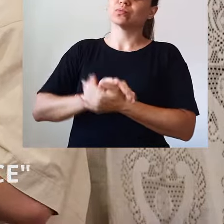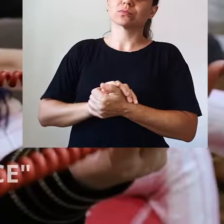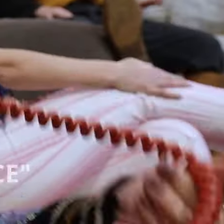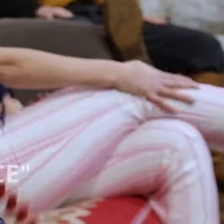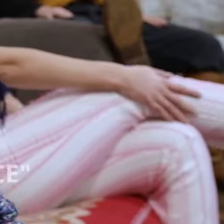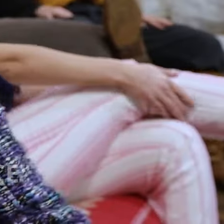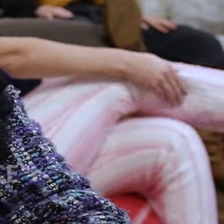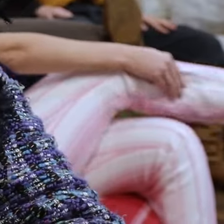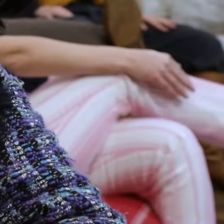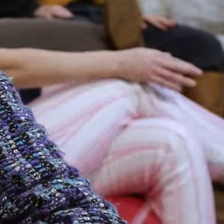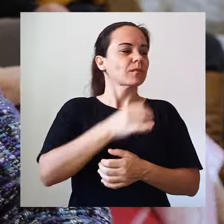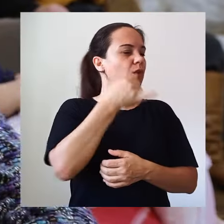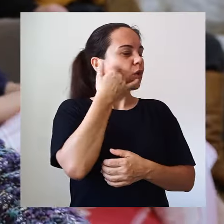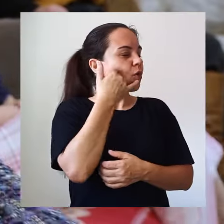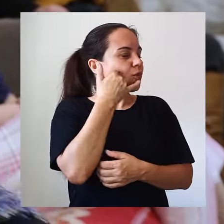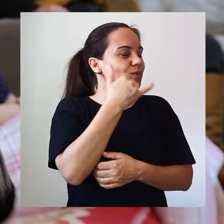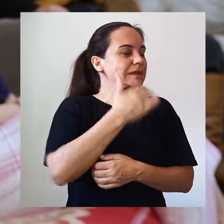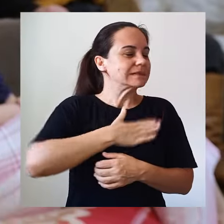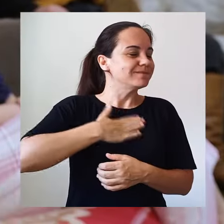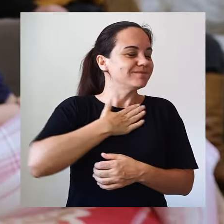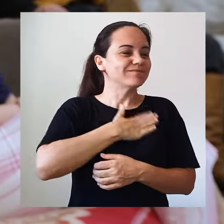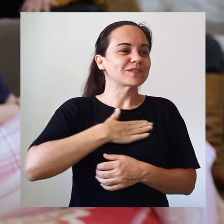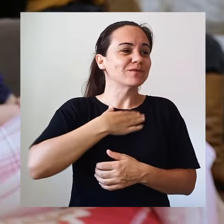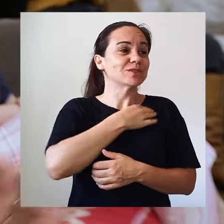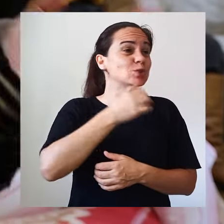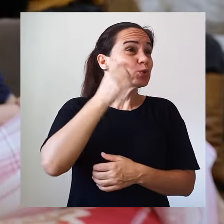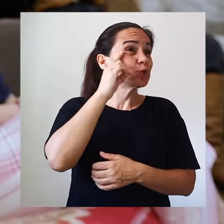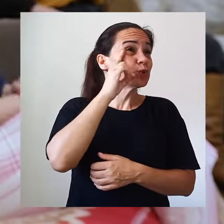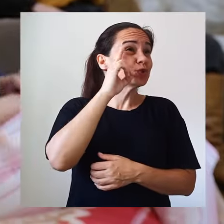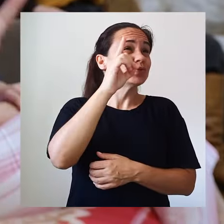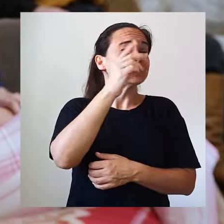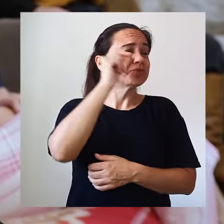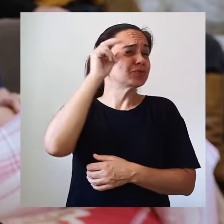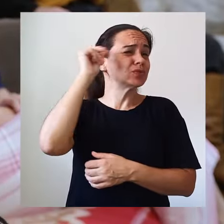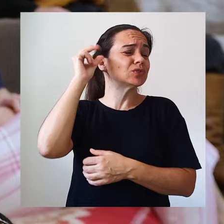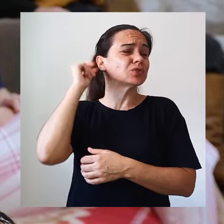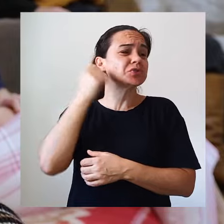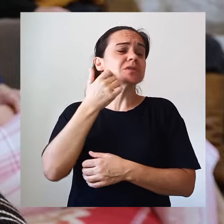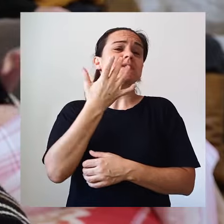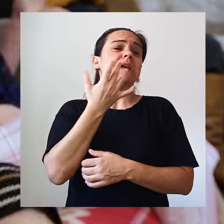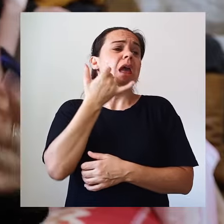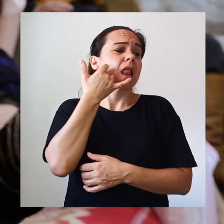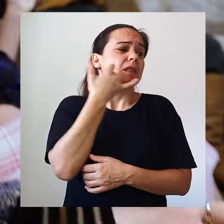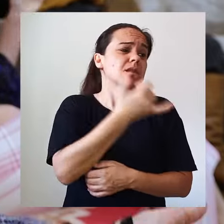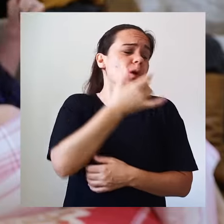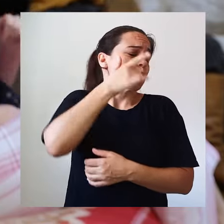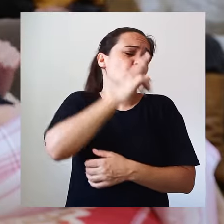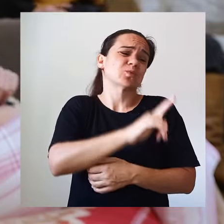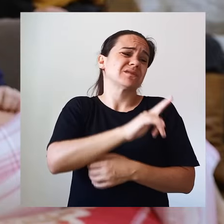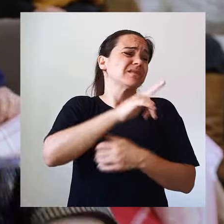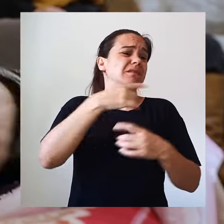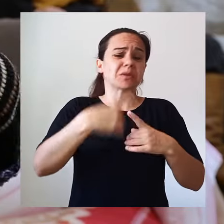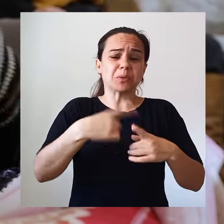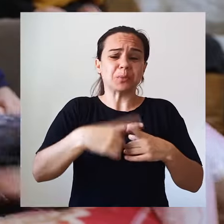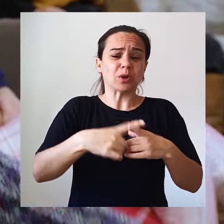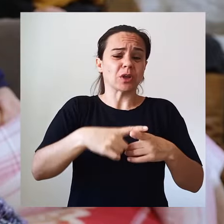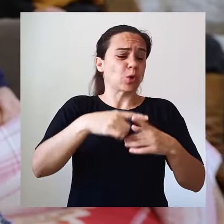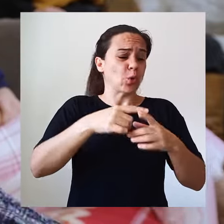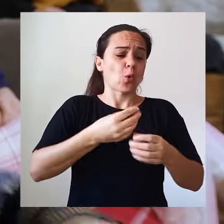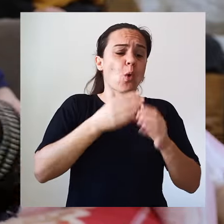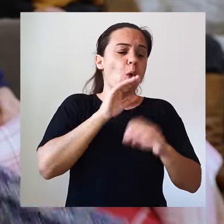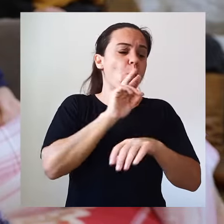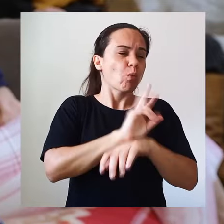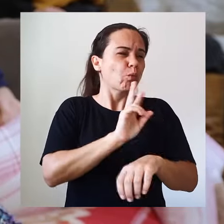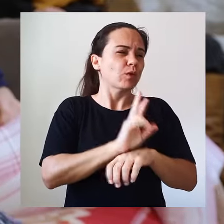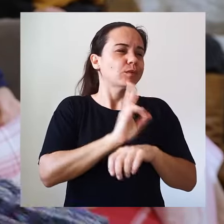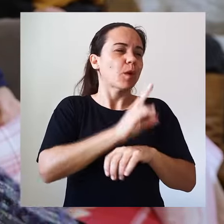que aguenta? Mãe, foi. Meu Deus do céu. Que aguenta? Oi, querida. Sim, eu fazia dias que queria te ligar, mas não conseguia, não me sobrou tempo. Sim, porque tem que dar comida para os porcos e